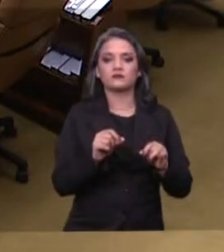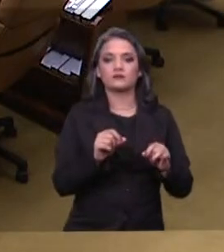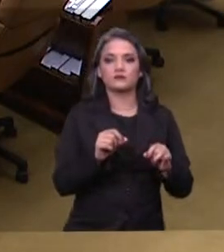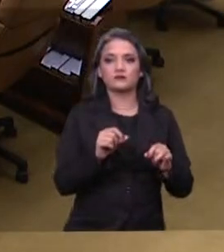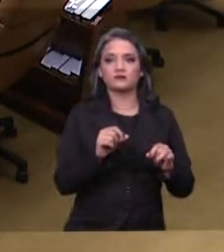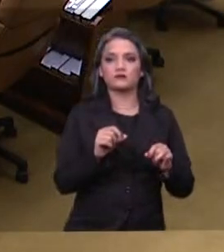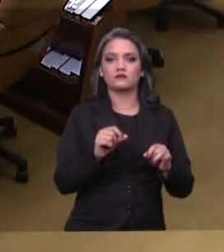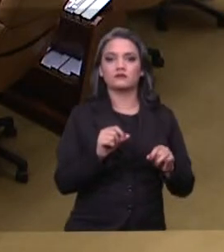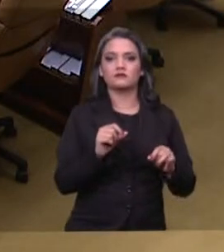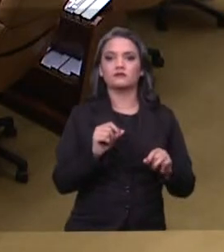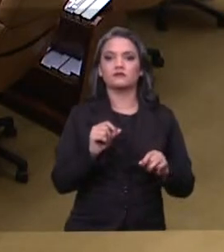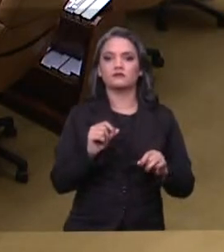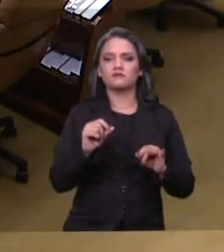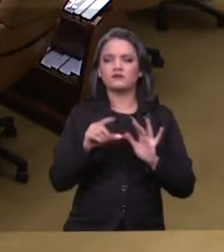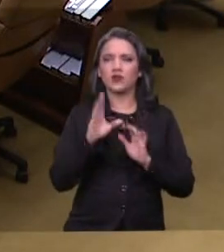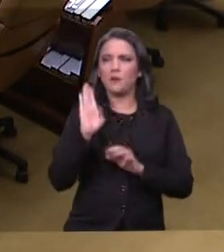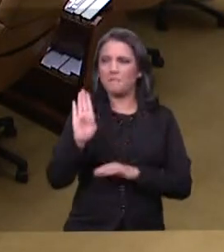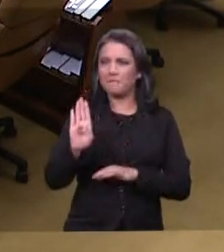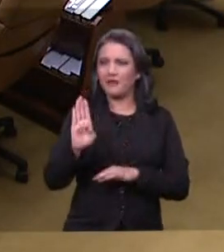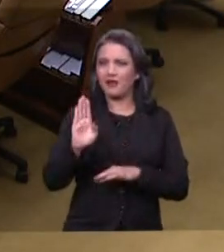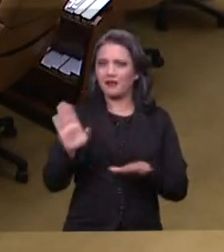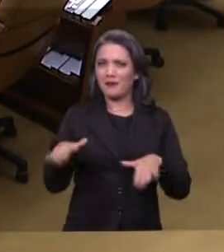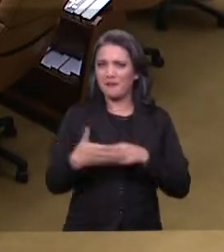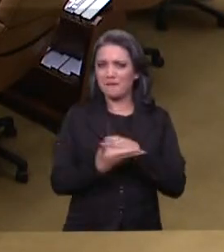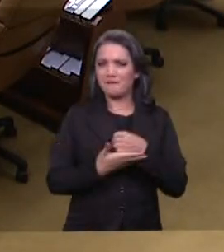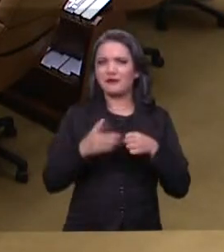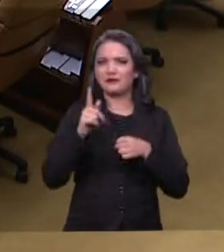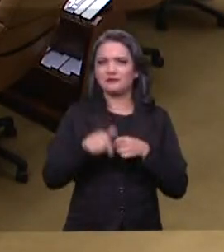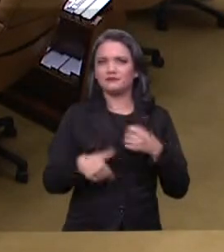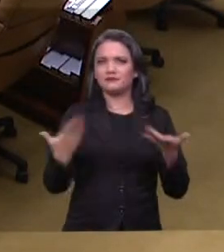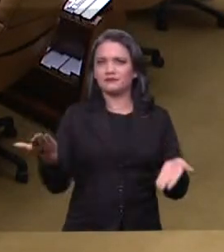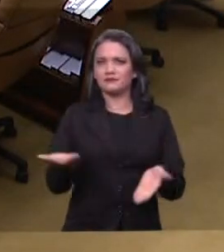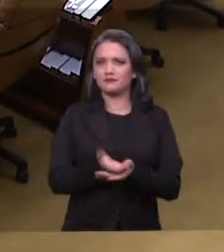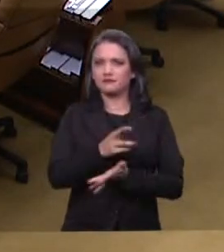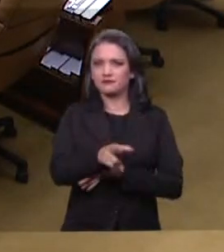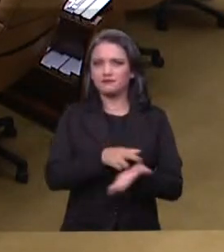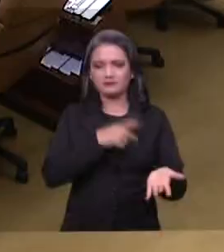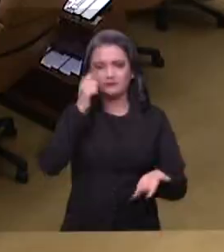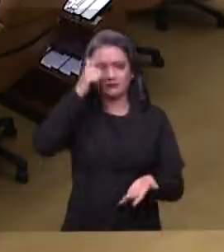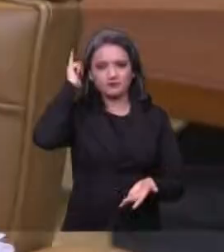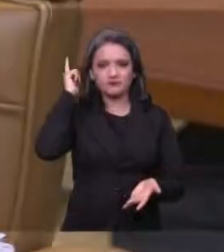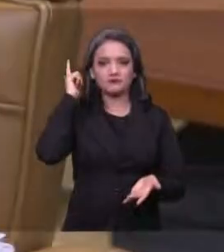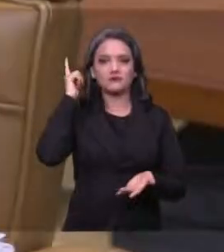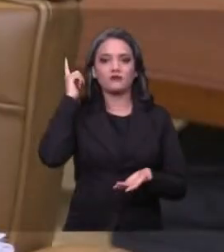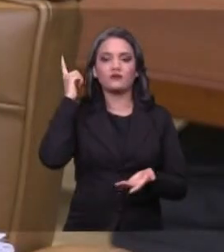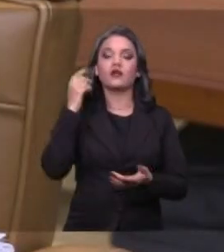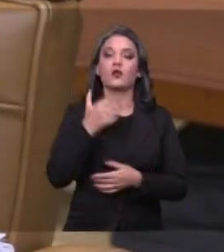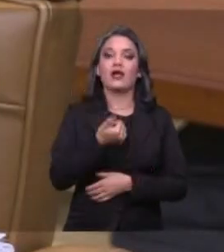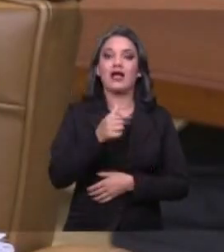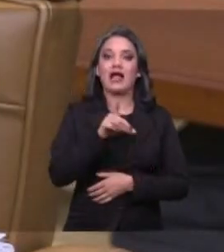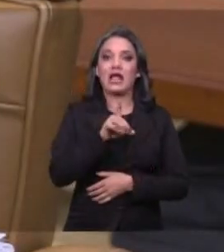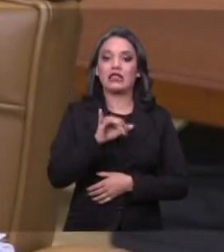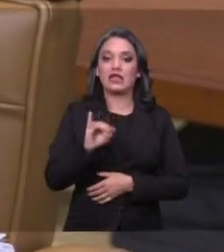e aqui até... E até um precedente de Vossa Excelência. A sugestão do eminente ministro Dias Toffoli é o precedente da